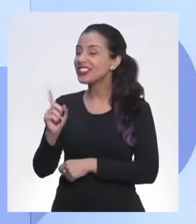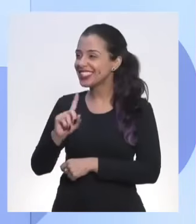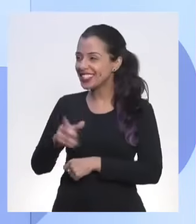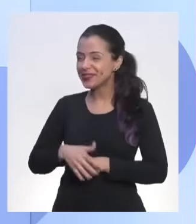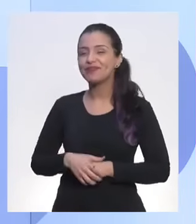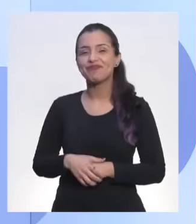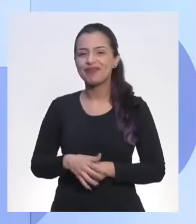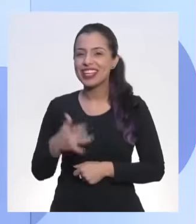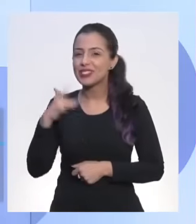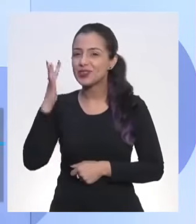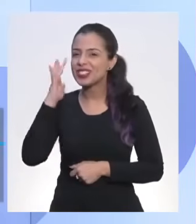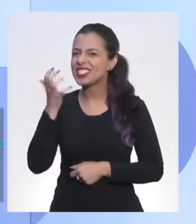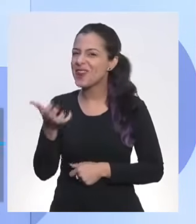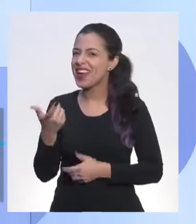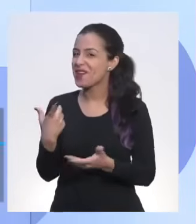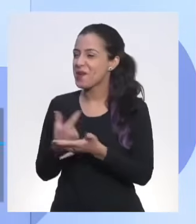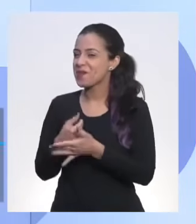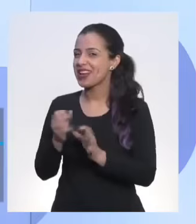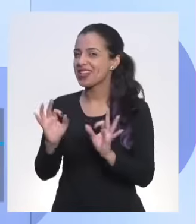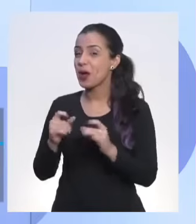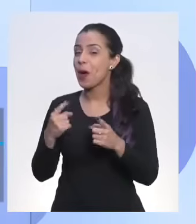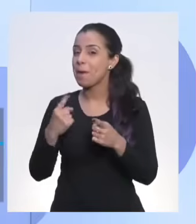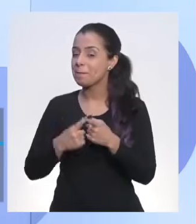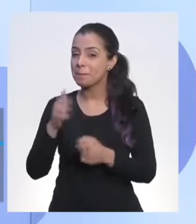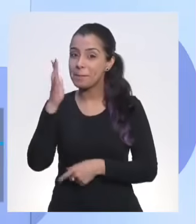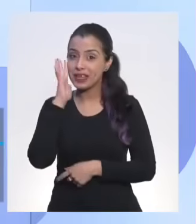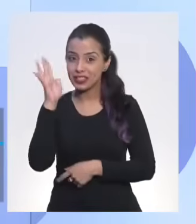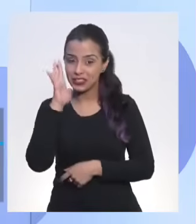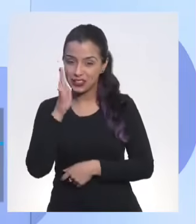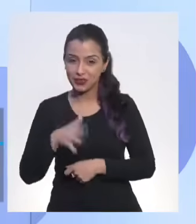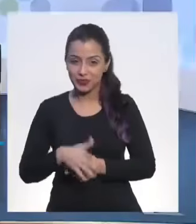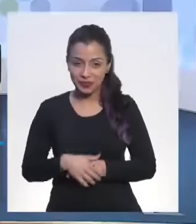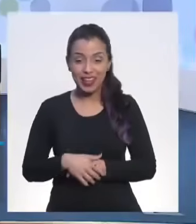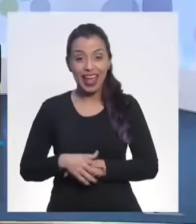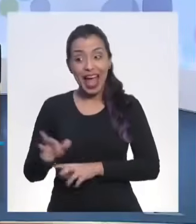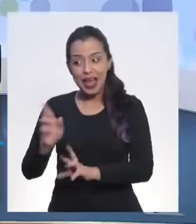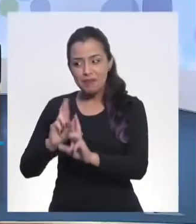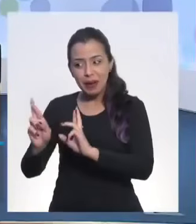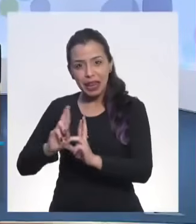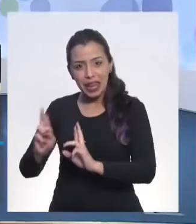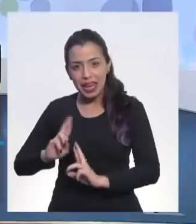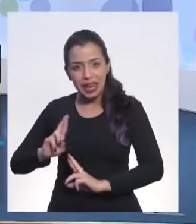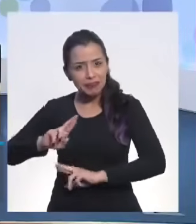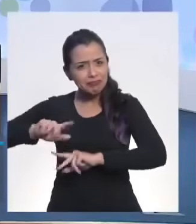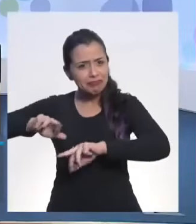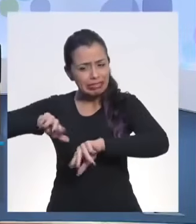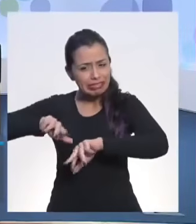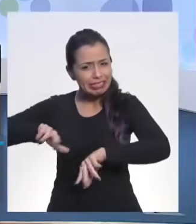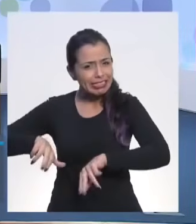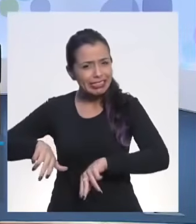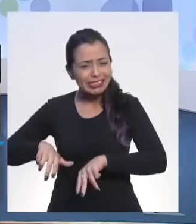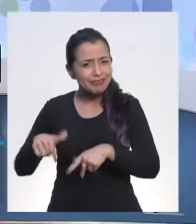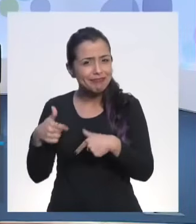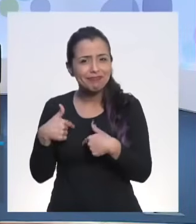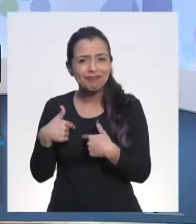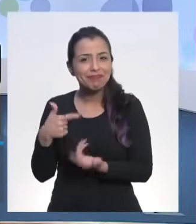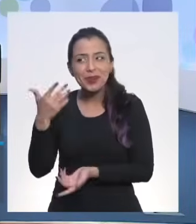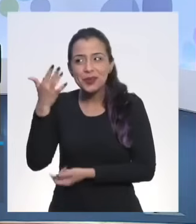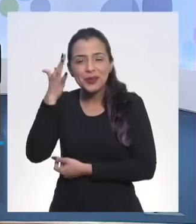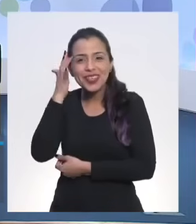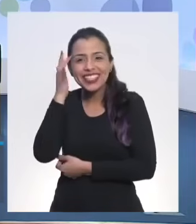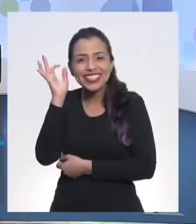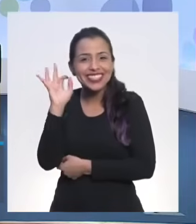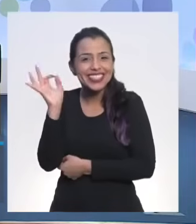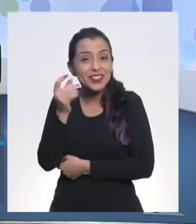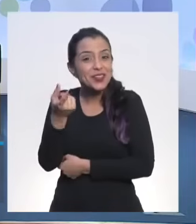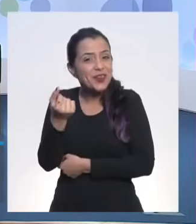Eu não sei se eu vou querer o fogão, não, porque assim, ó, eu tenho tantas respostas diferentes aqui no chat que eu ainda não entendi qual